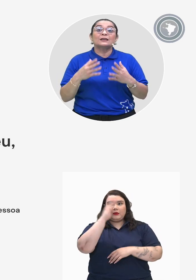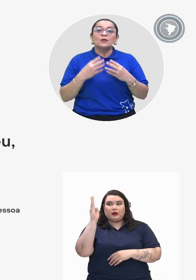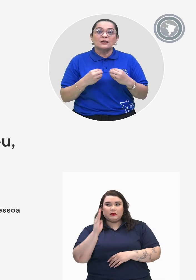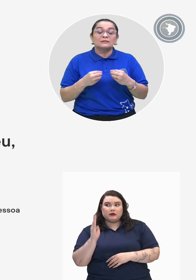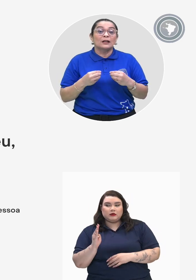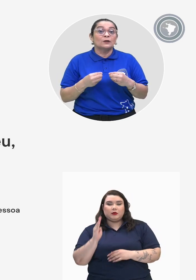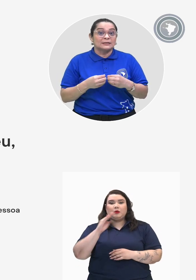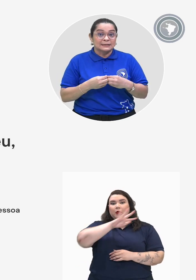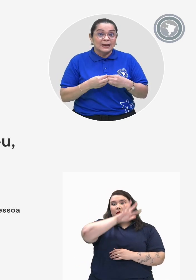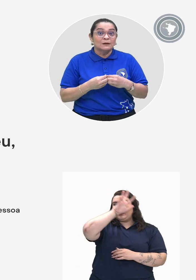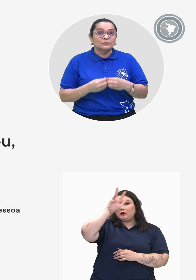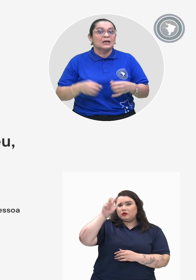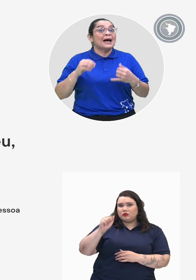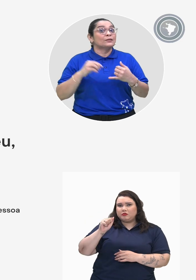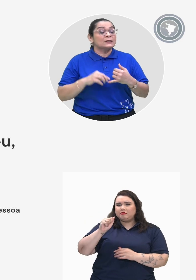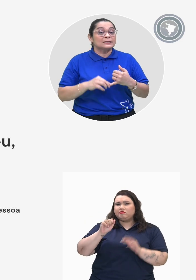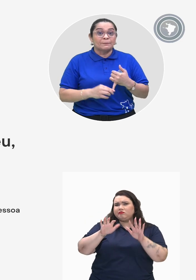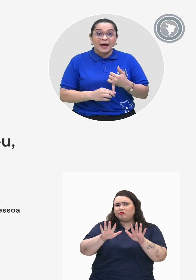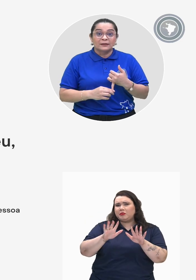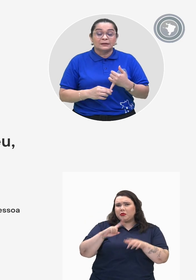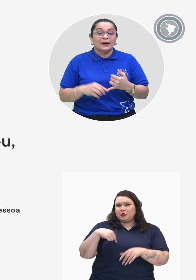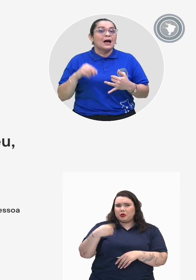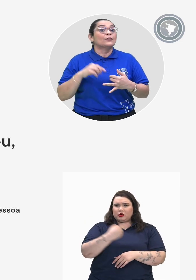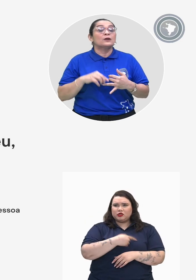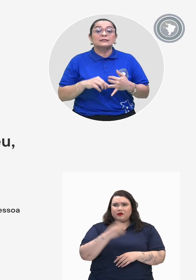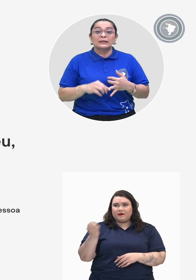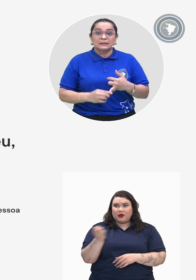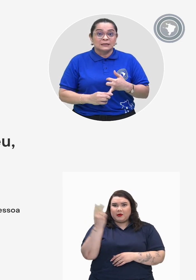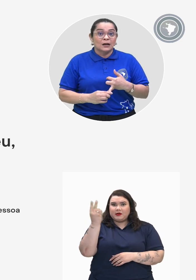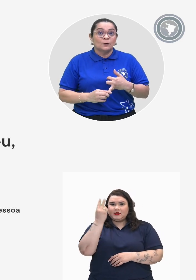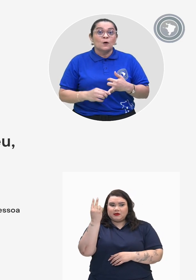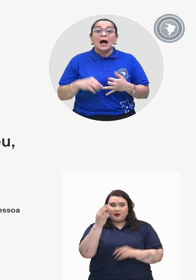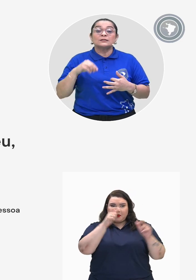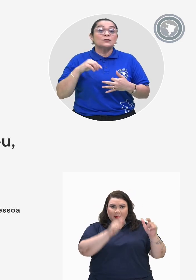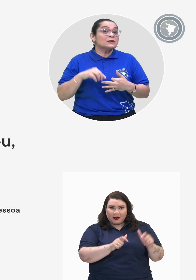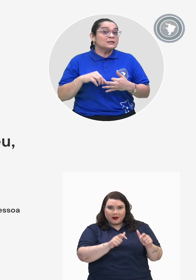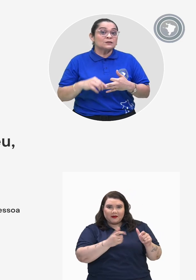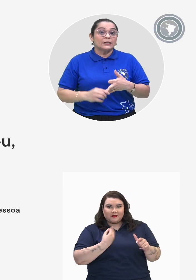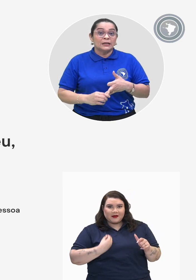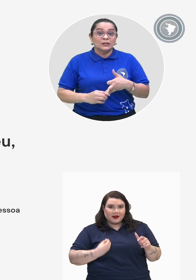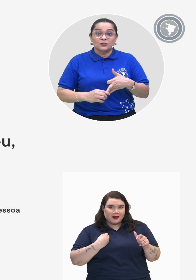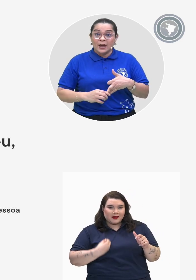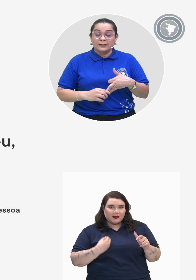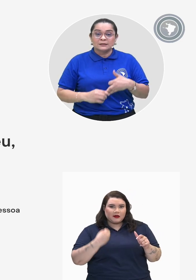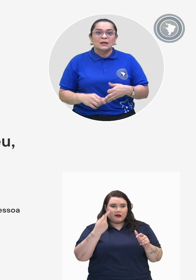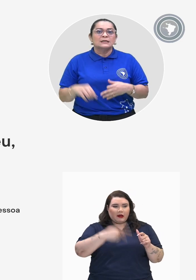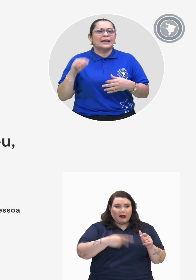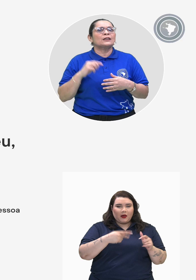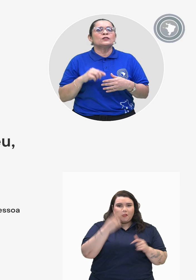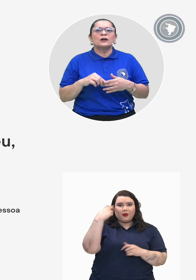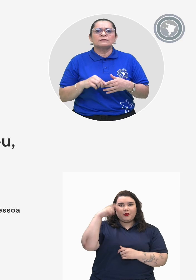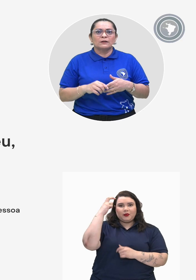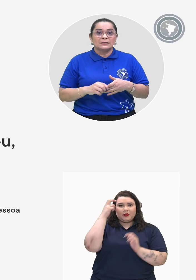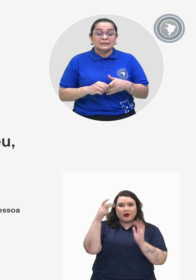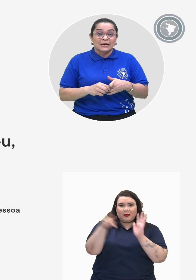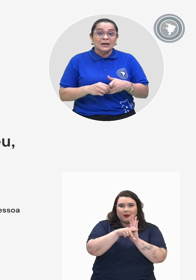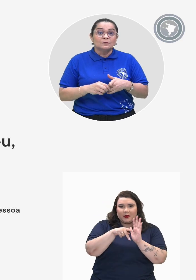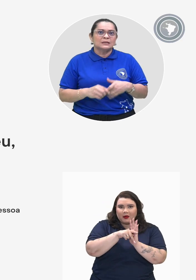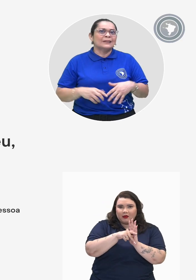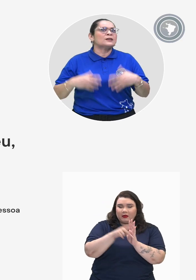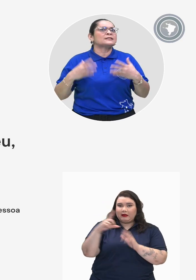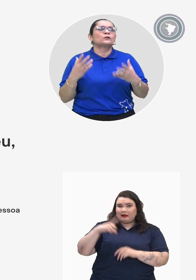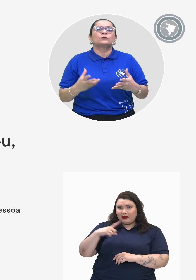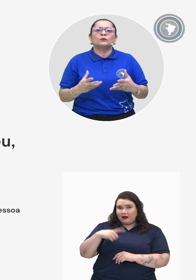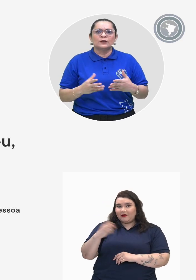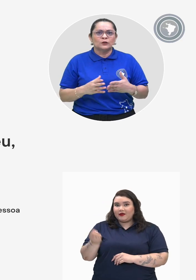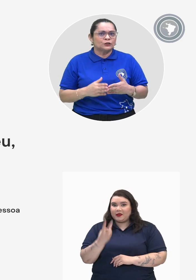Será que nós valorizamos a nossa pátria, a nossa nação, as nossas origens? Será que nós valorizamos